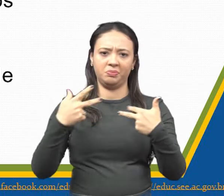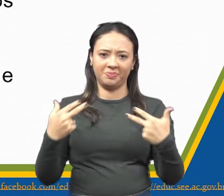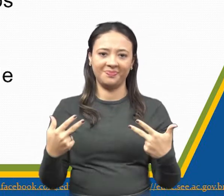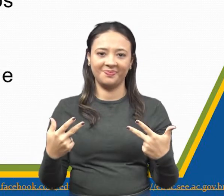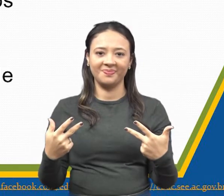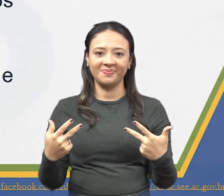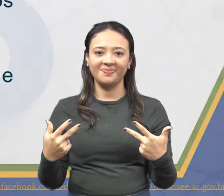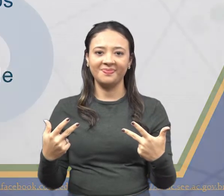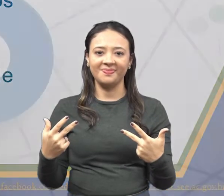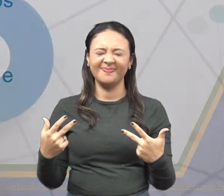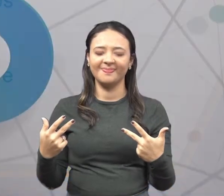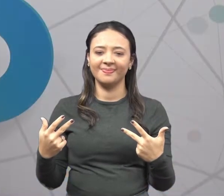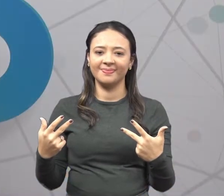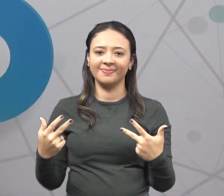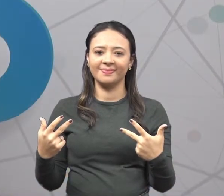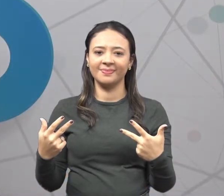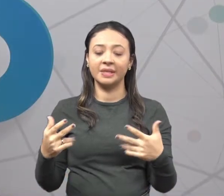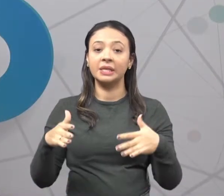e etc.